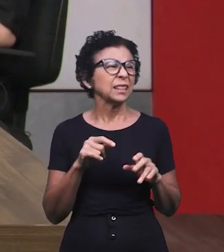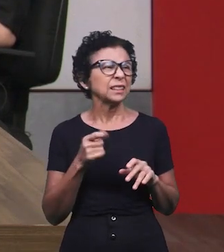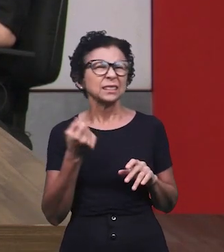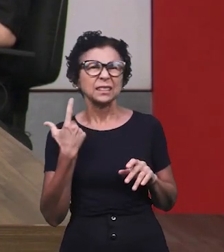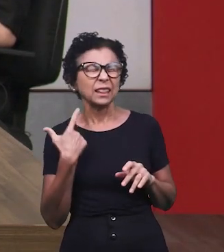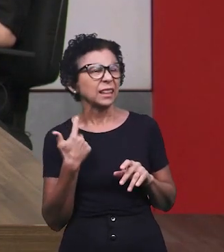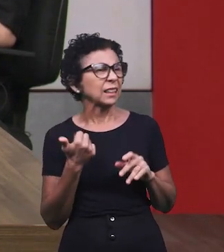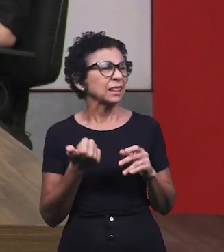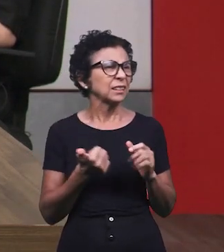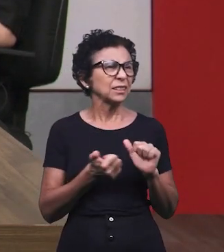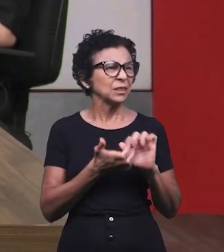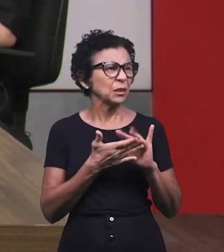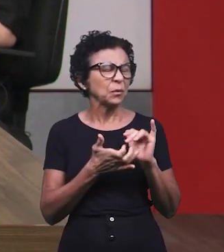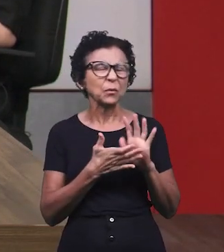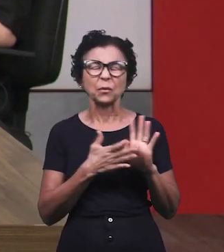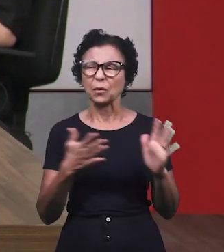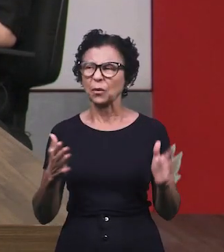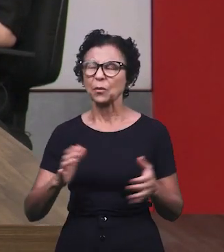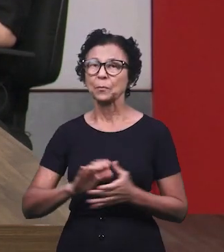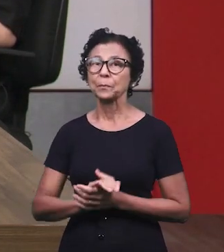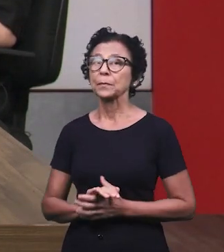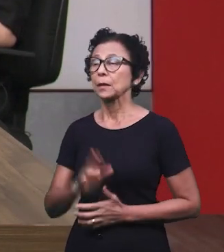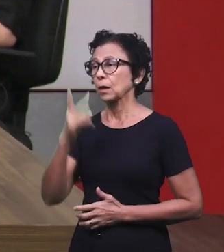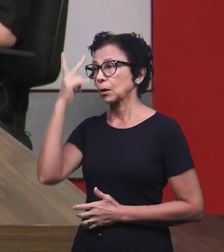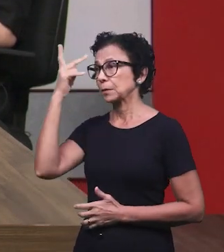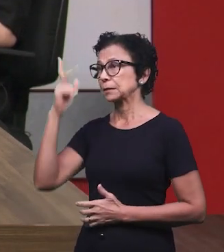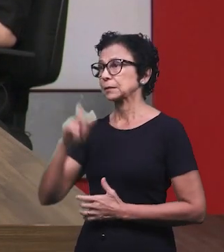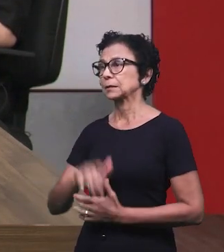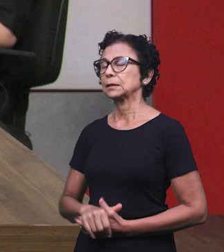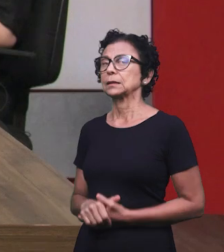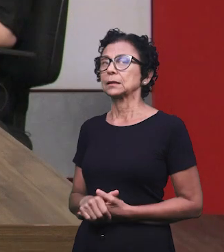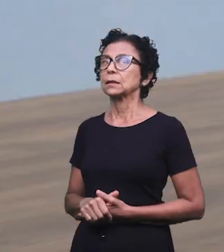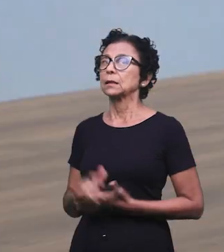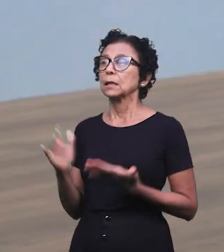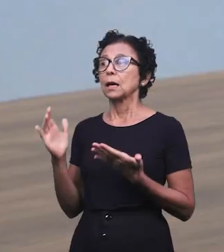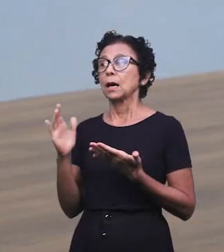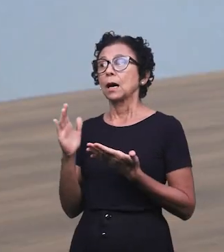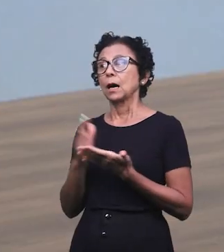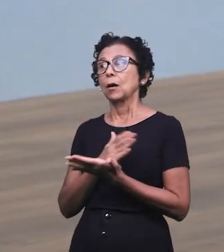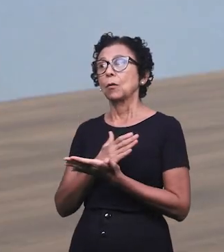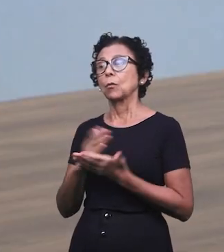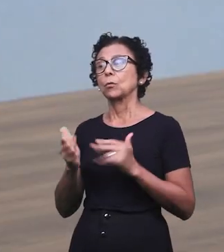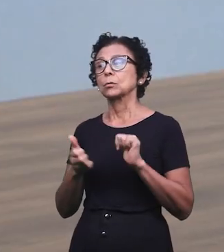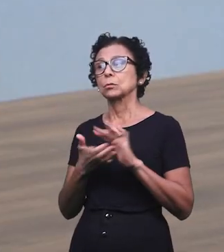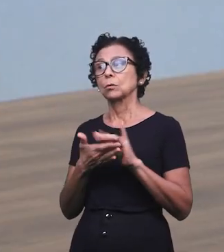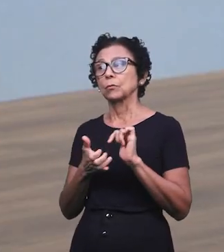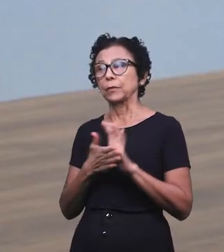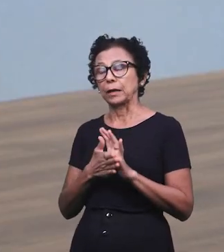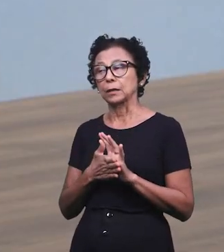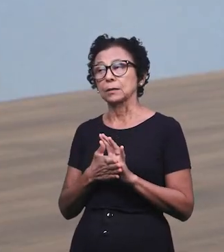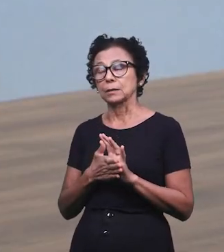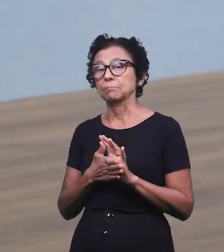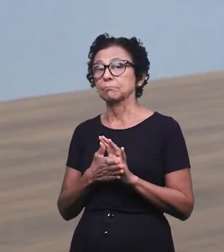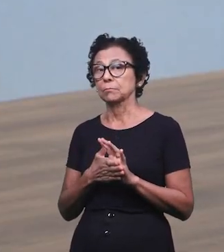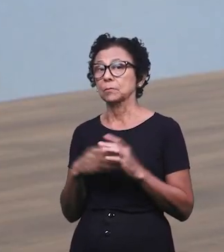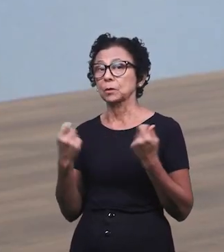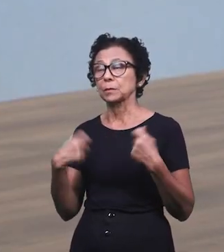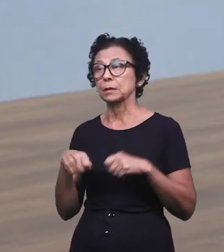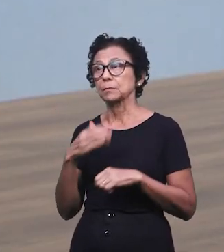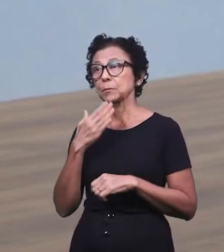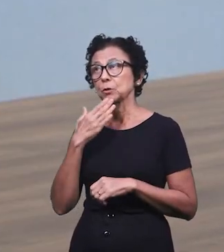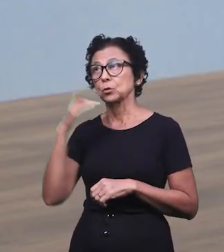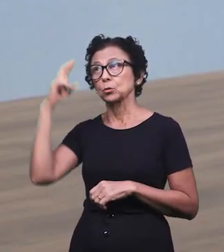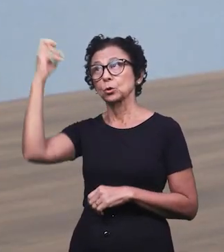só, Priscila, existem louvores que nós precisamos até mesmo de uma direção do Senhor, Sim. como o louvor